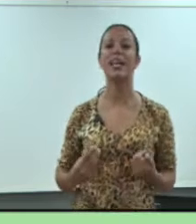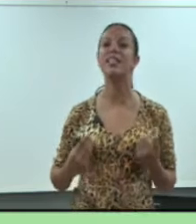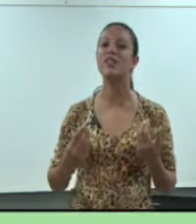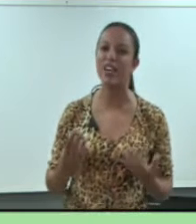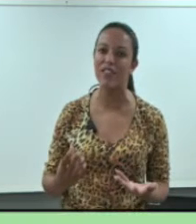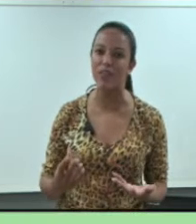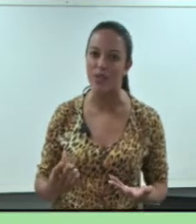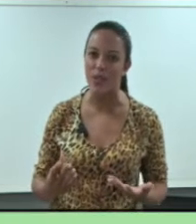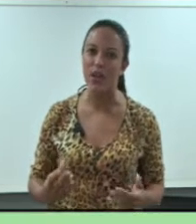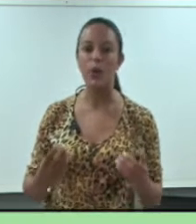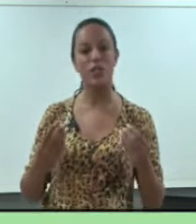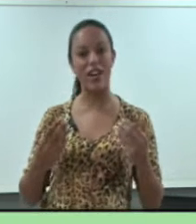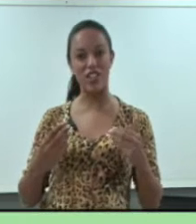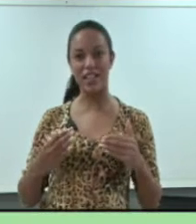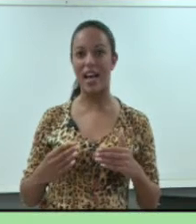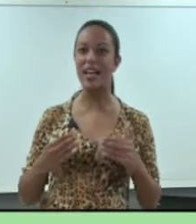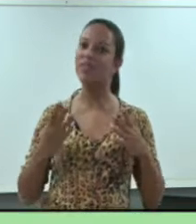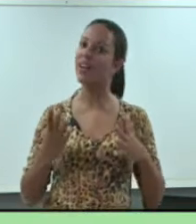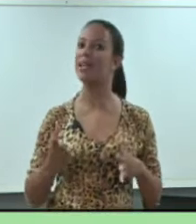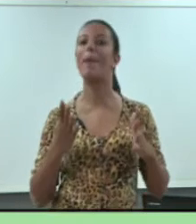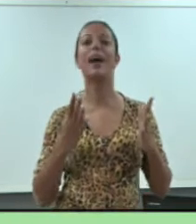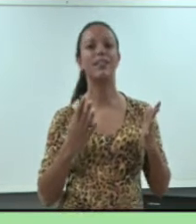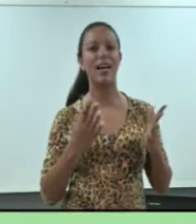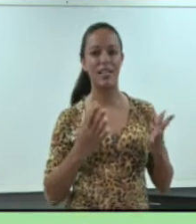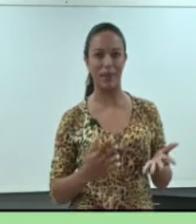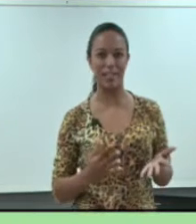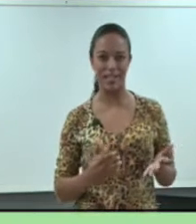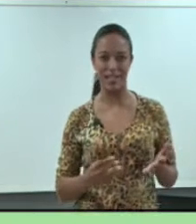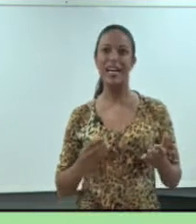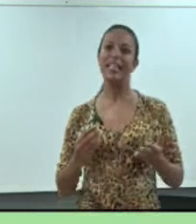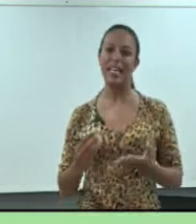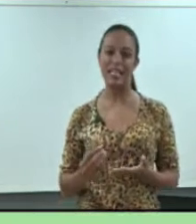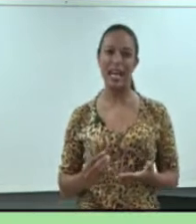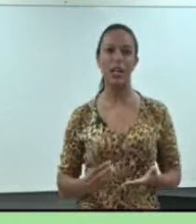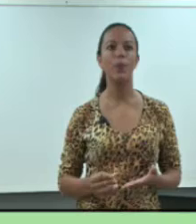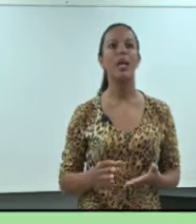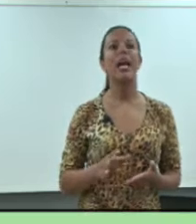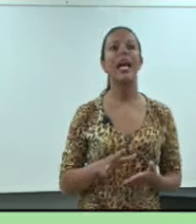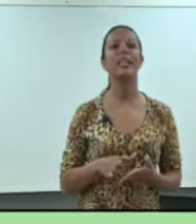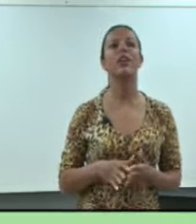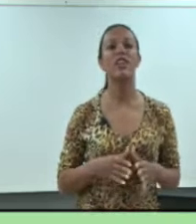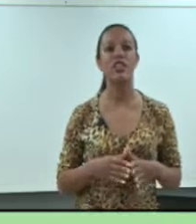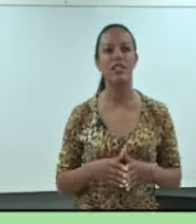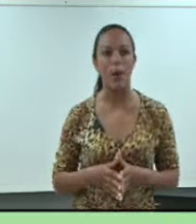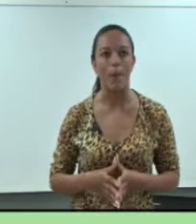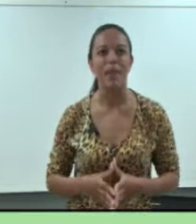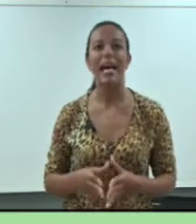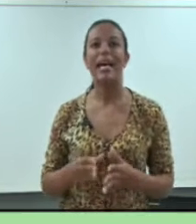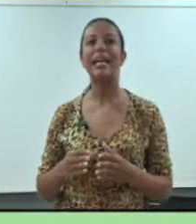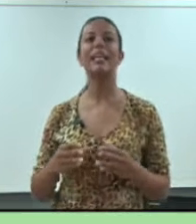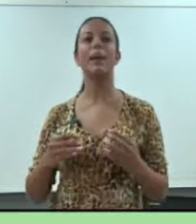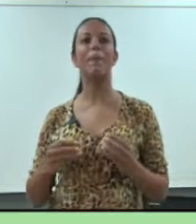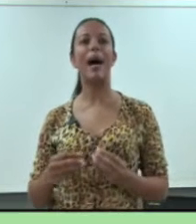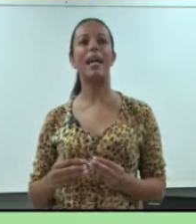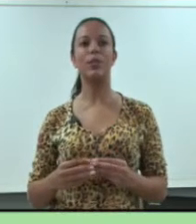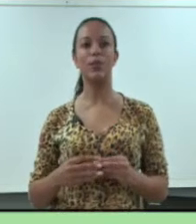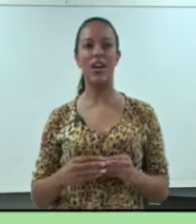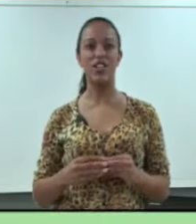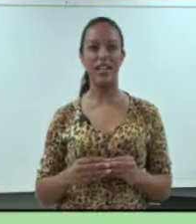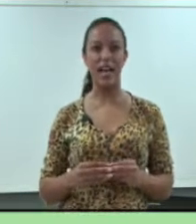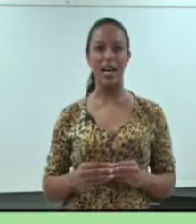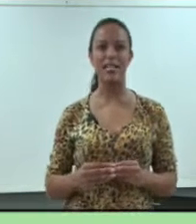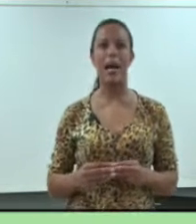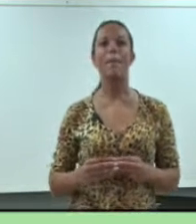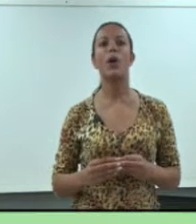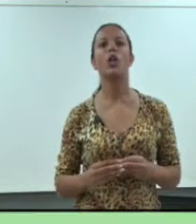também são seres vivos os vegetais fazem parte da Ah tá certo Então veja só grande